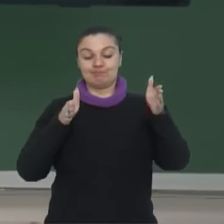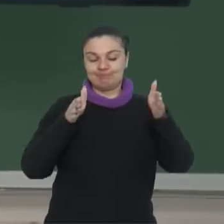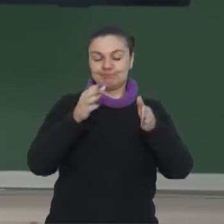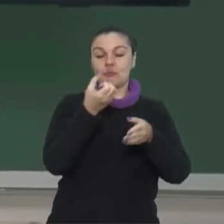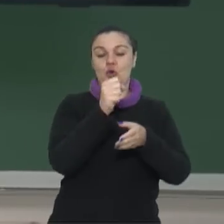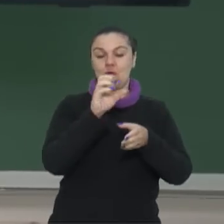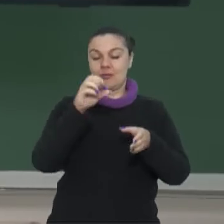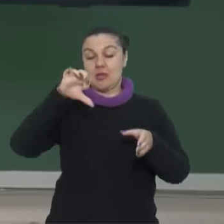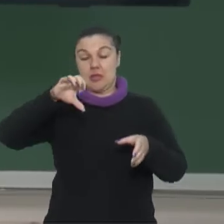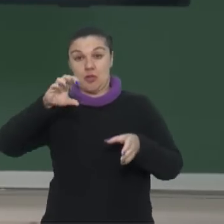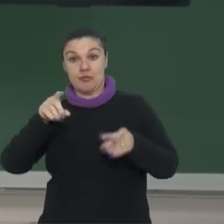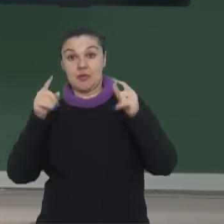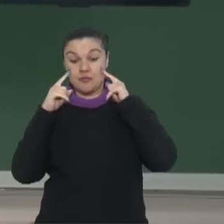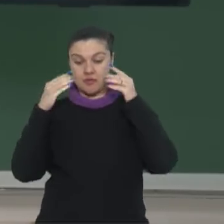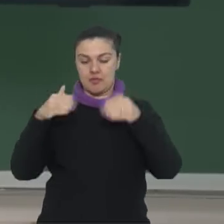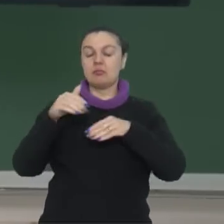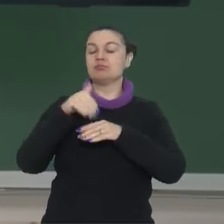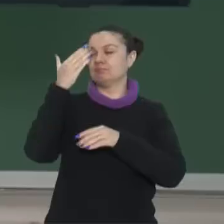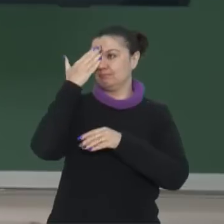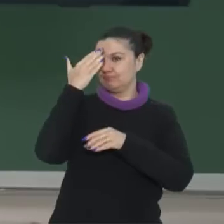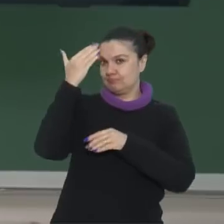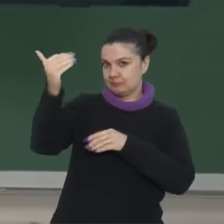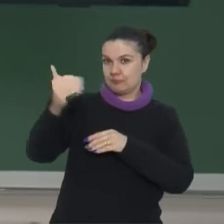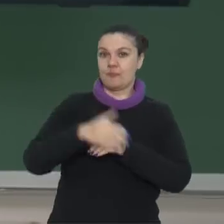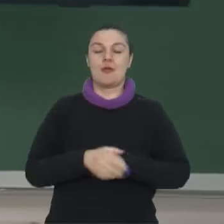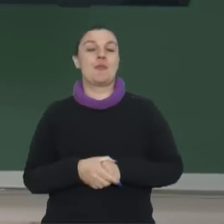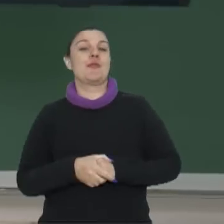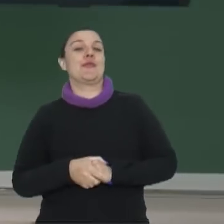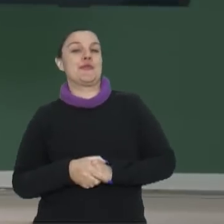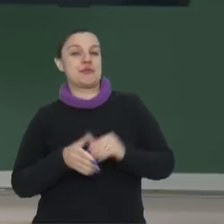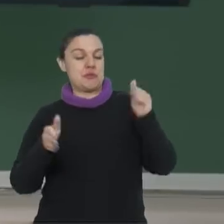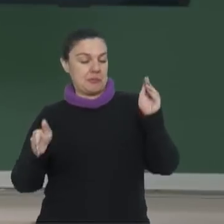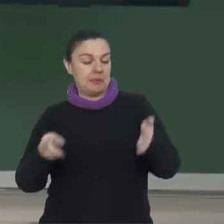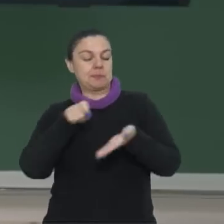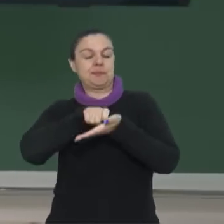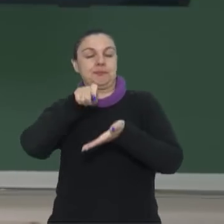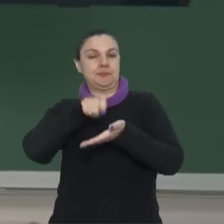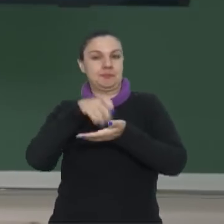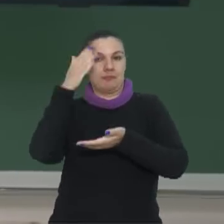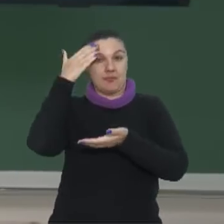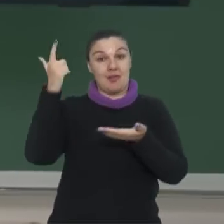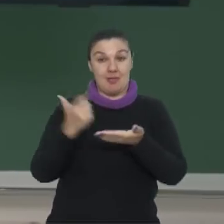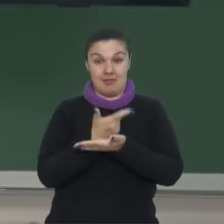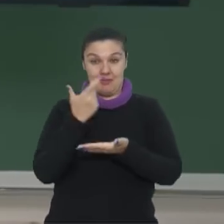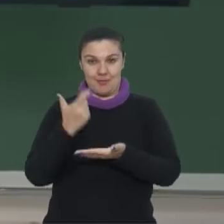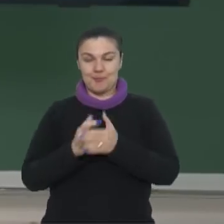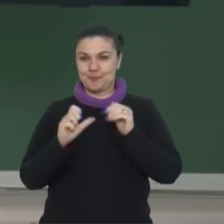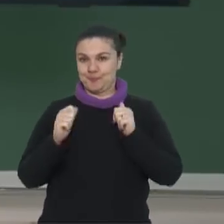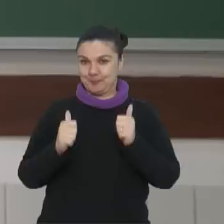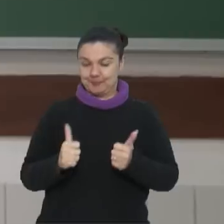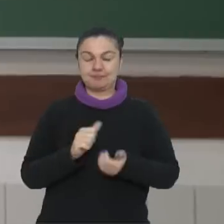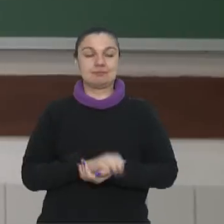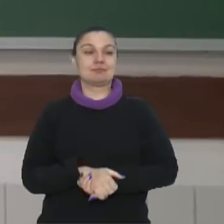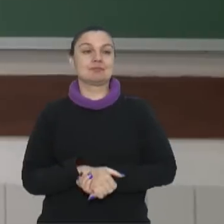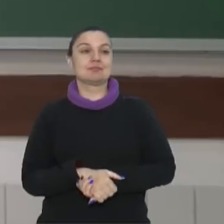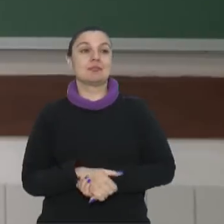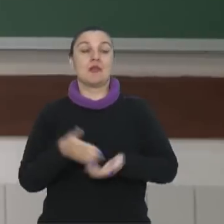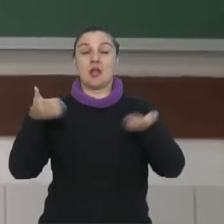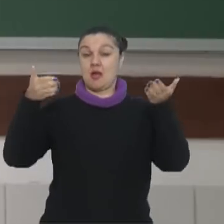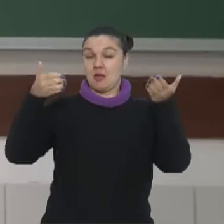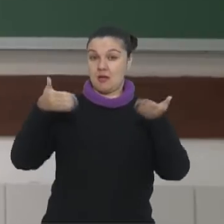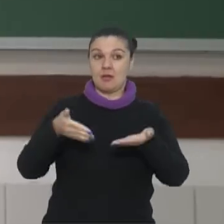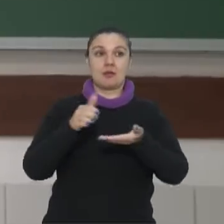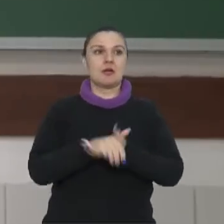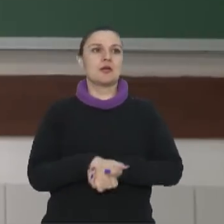como ilustrador um lugar bastante exponencial aí na nossa história de literatura, né? Que legal. Bom,